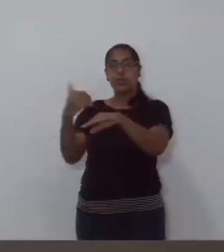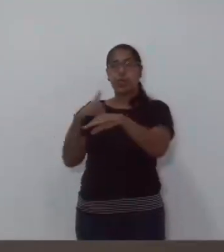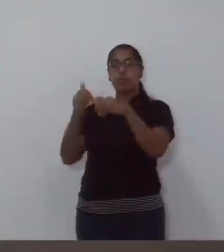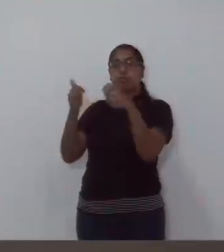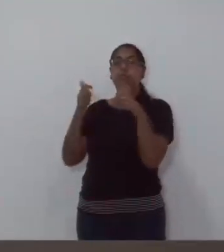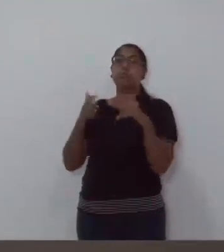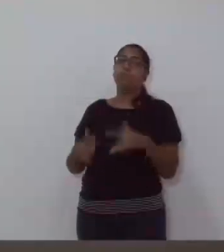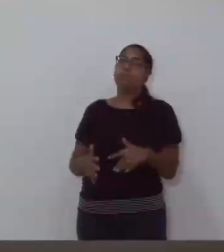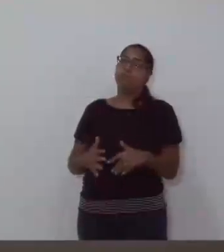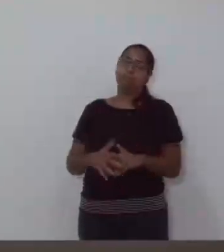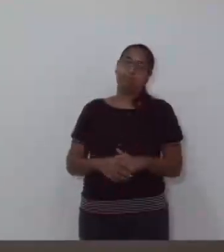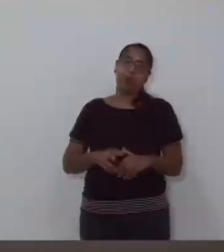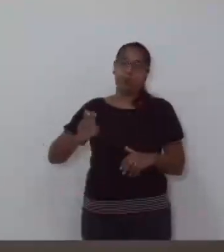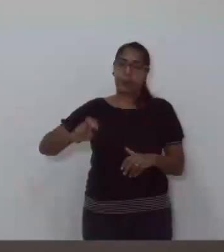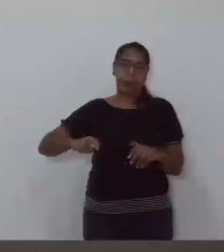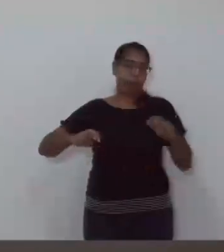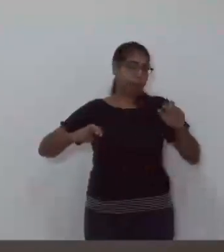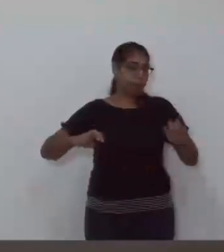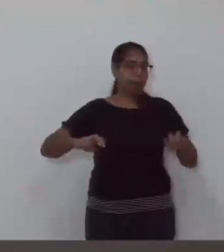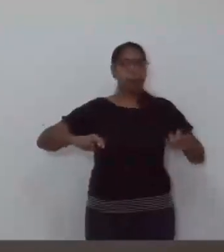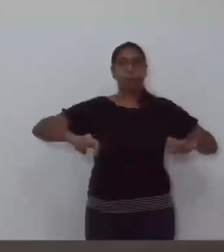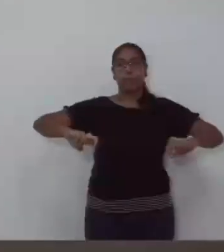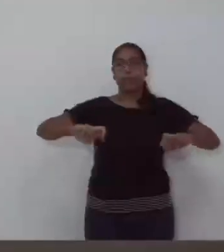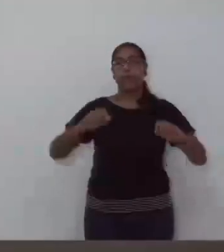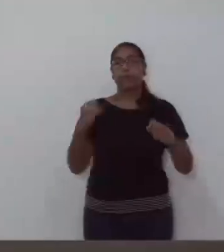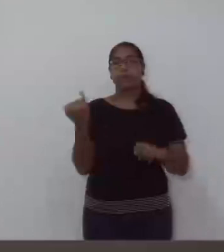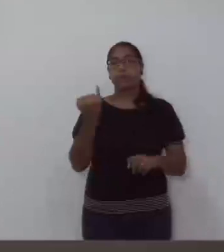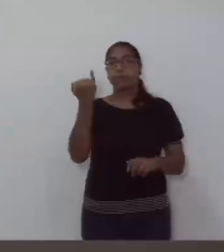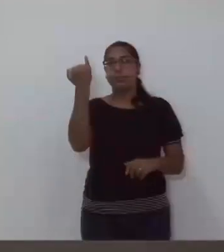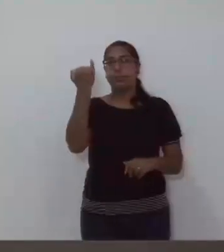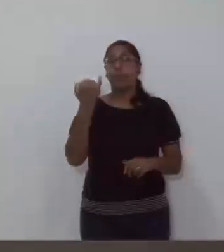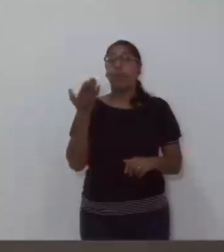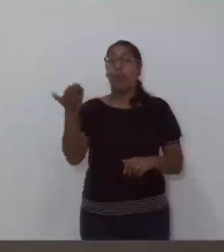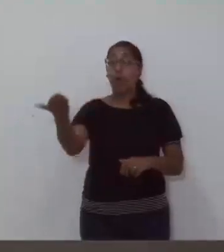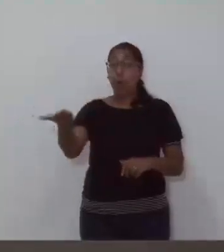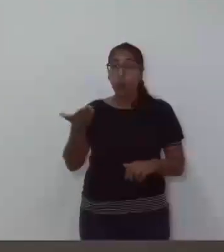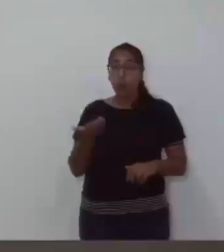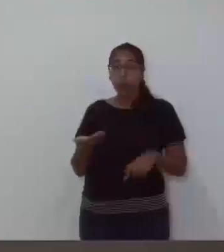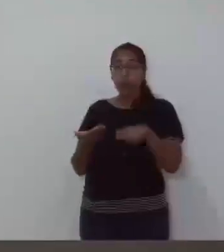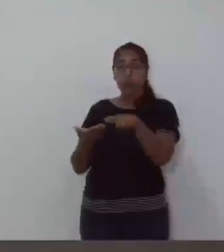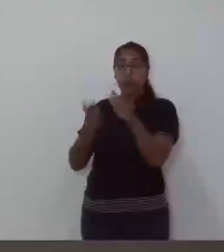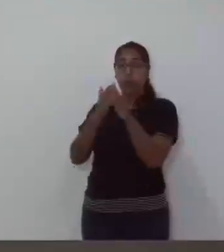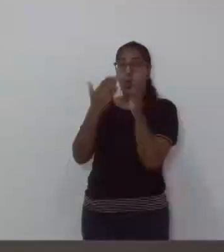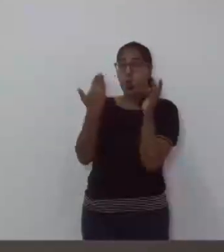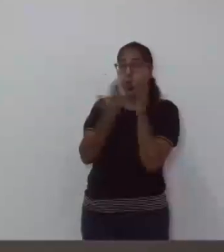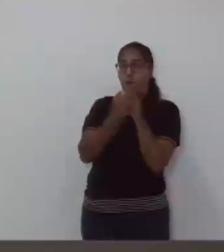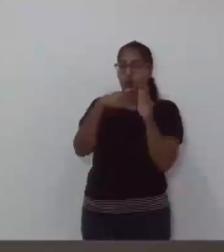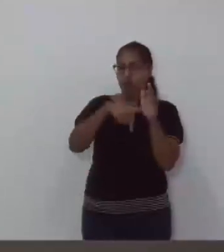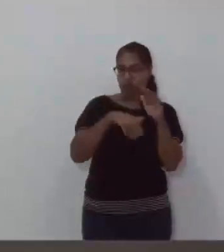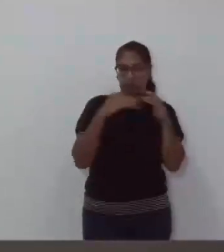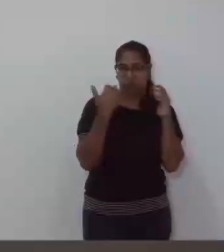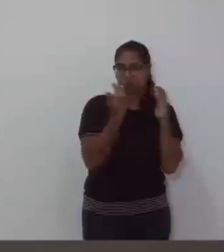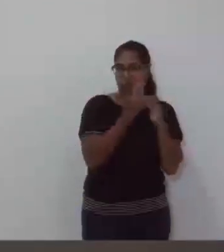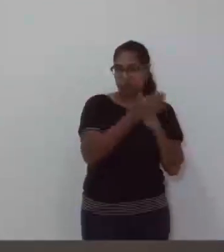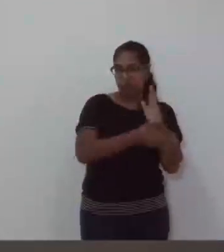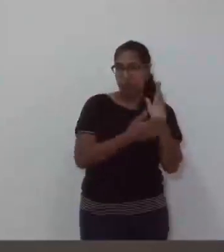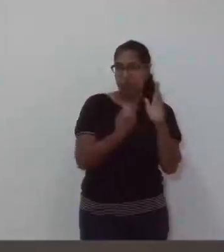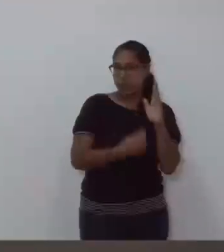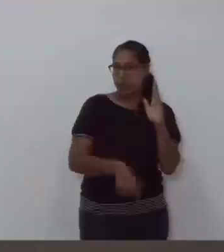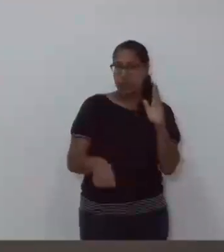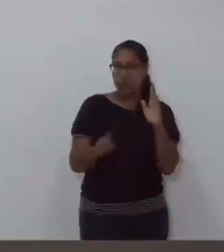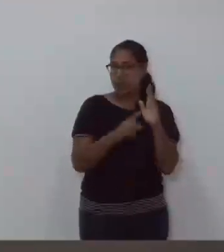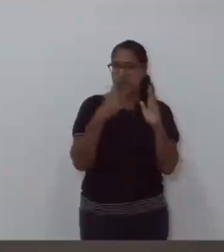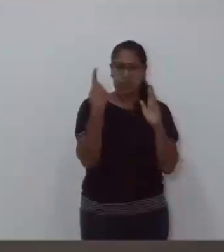ato. E essa convocação, esse convite ao pessoal da escola não precisa passar pelo plenário, pode partir do gabinete de